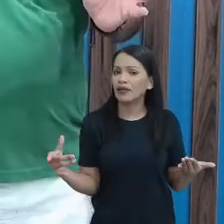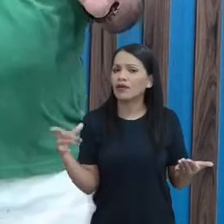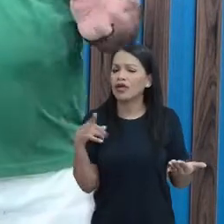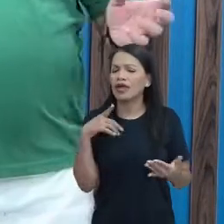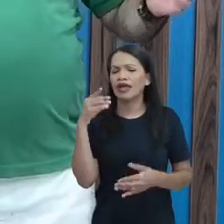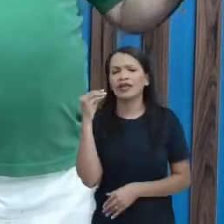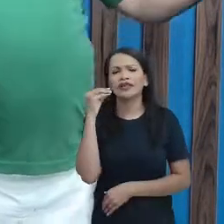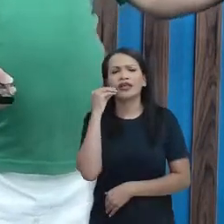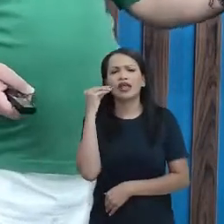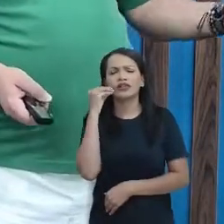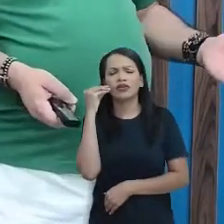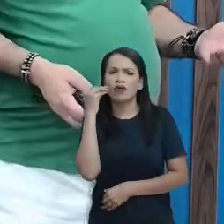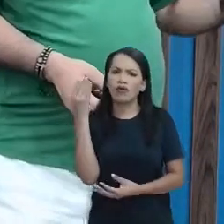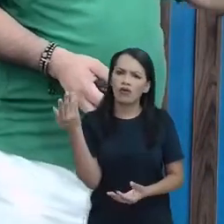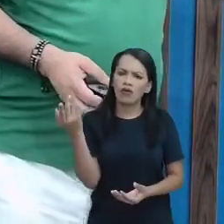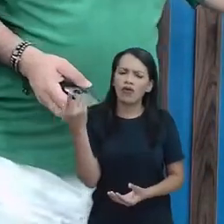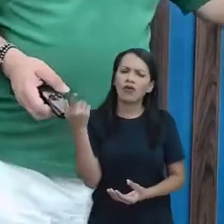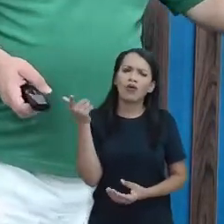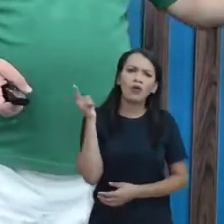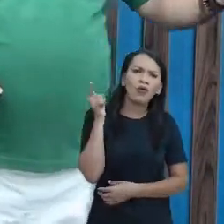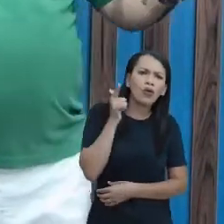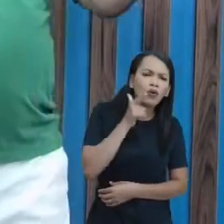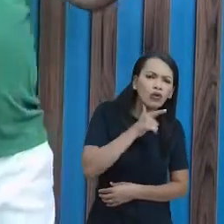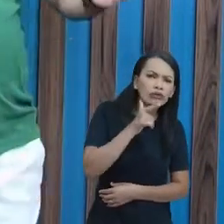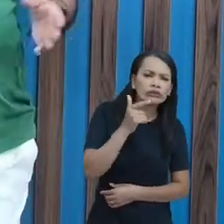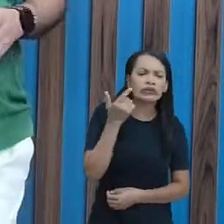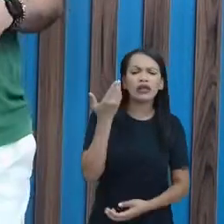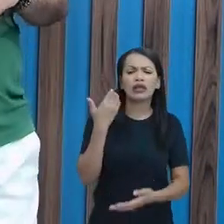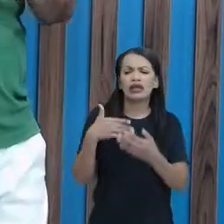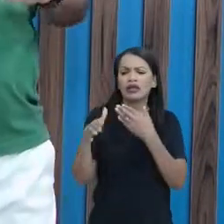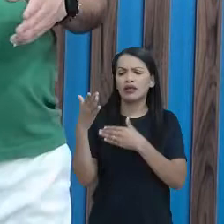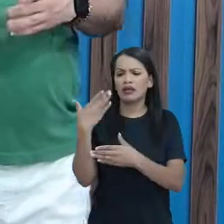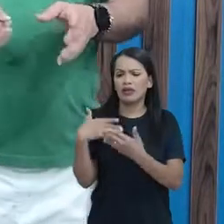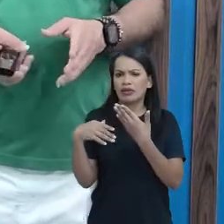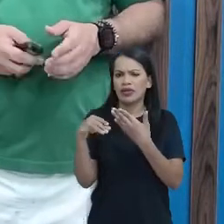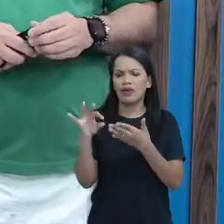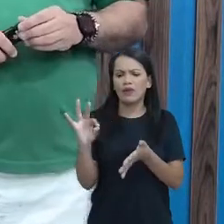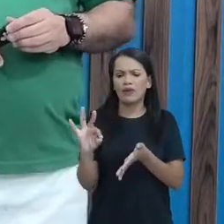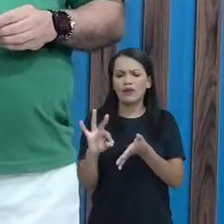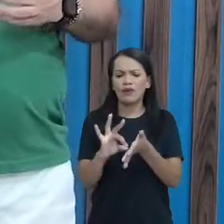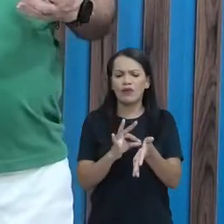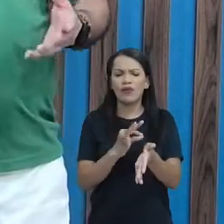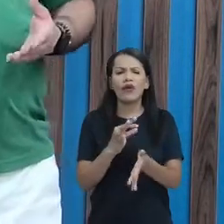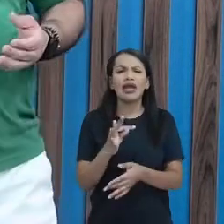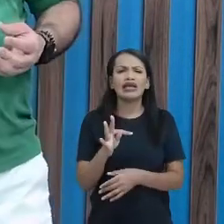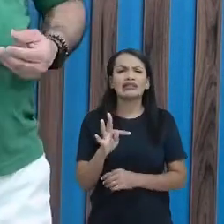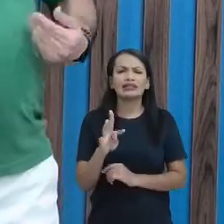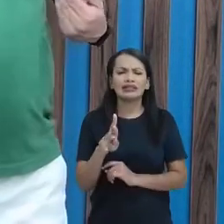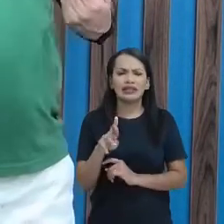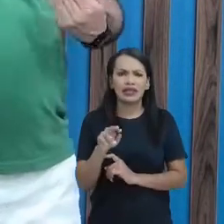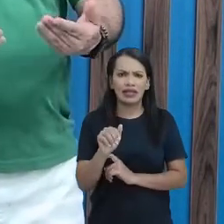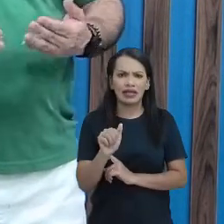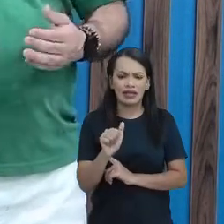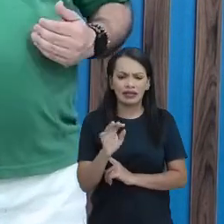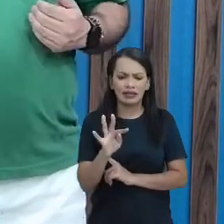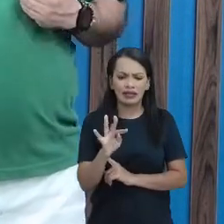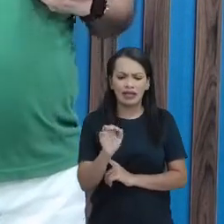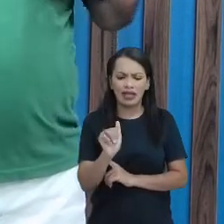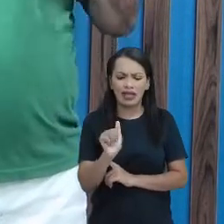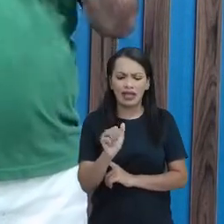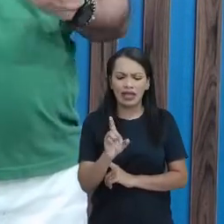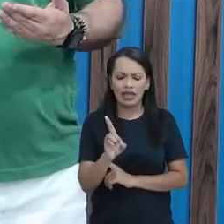tentaram ali, o máximo que eles conseguiram na época, inclusive, foi um tratado ali com o chefe muçulmano para permitir